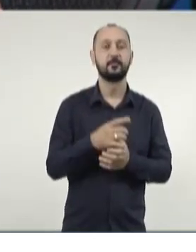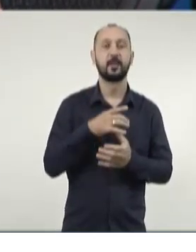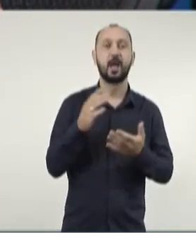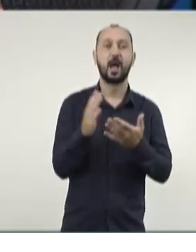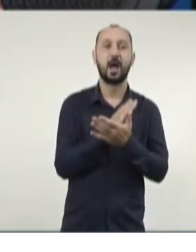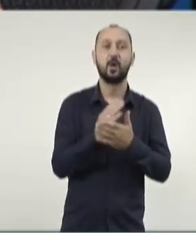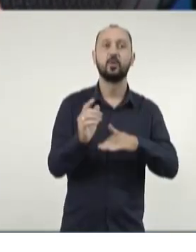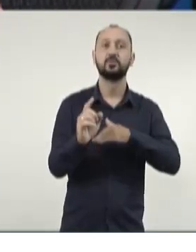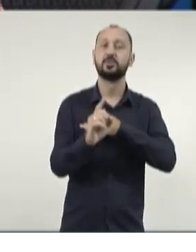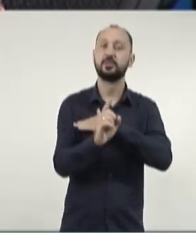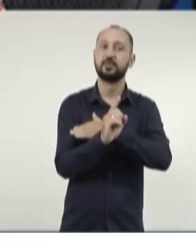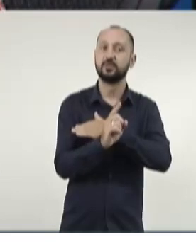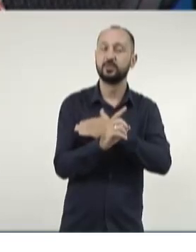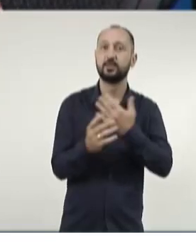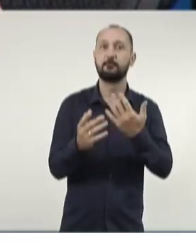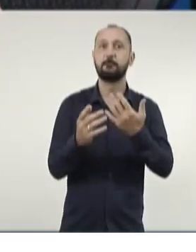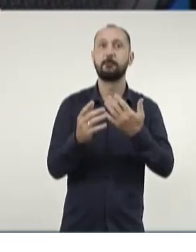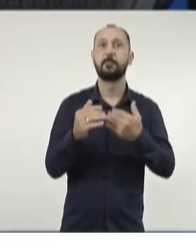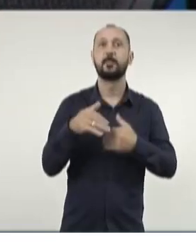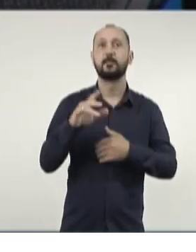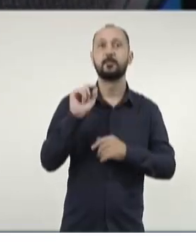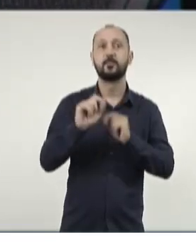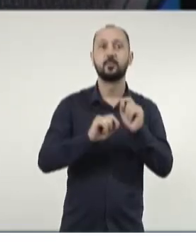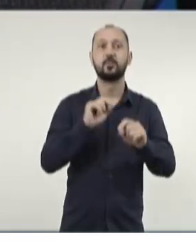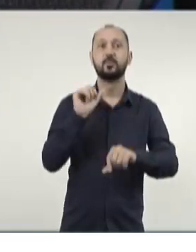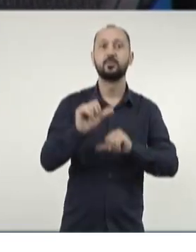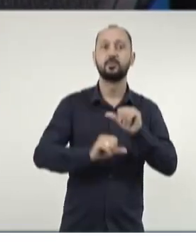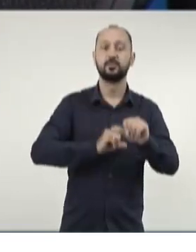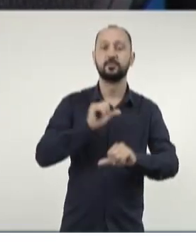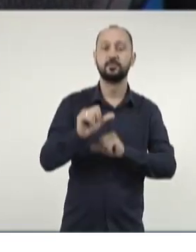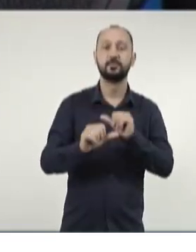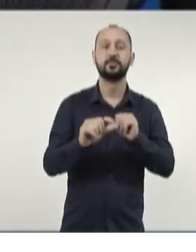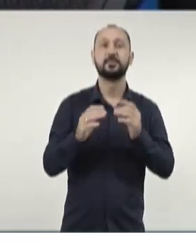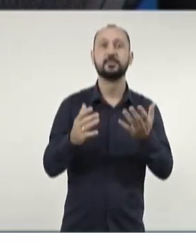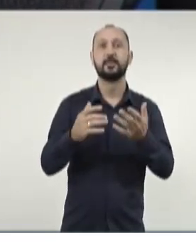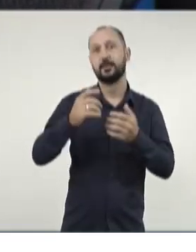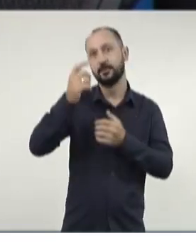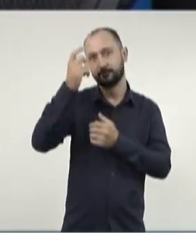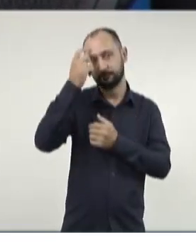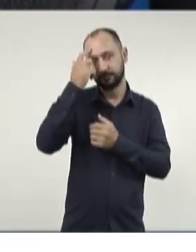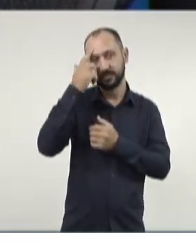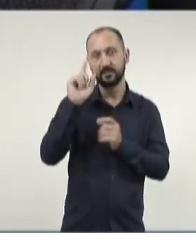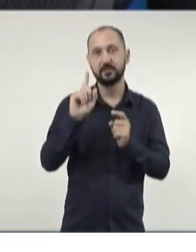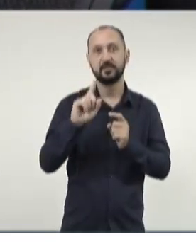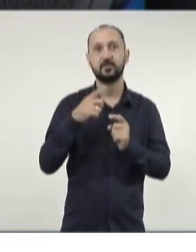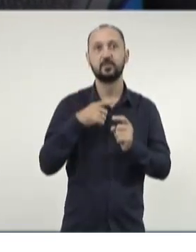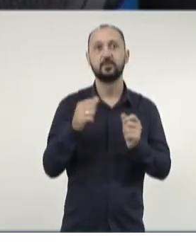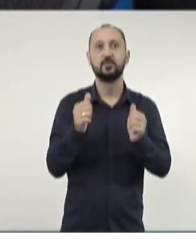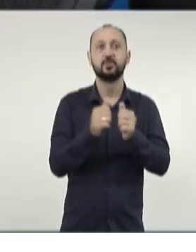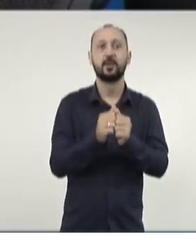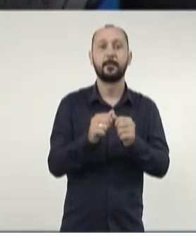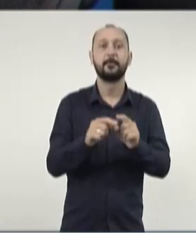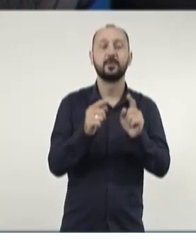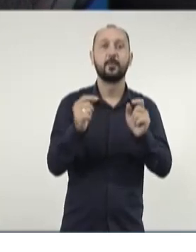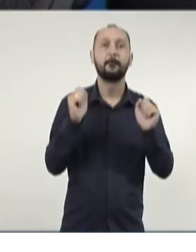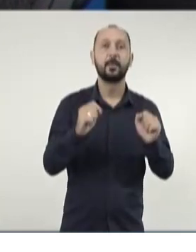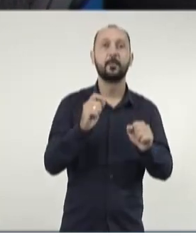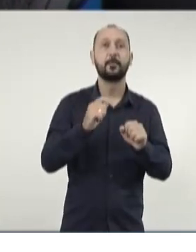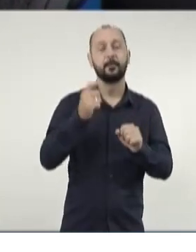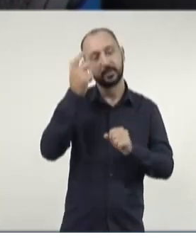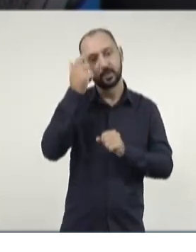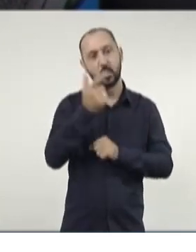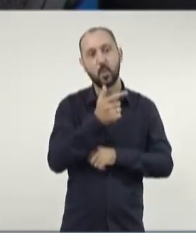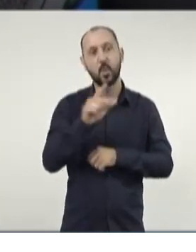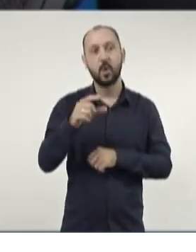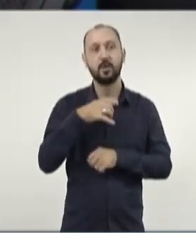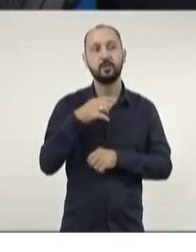certos tratamentos, principalmente os modificadores, né, pensando na oncologia, mas a gente pode pensar em outros também.